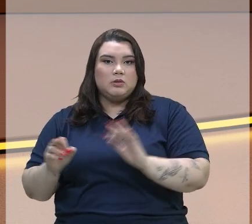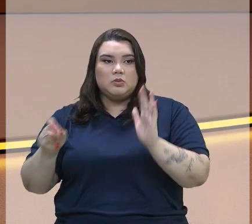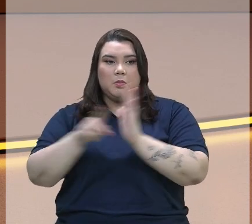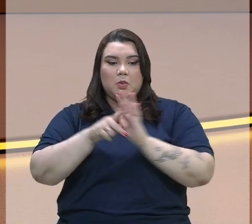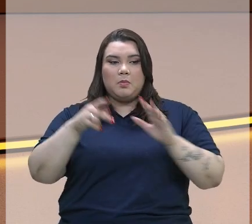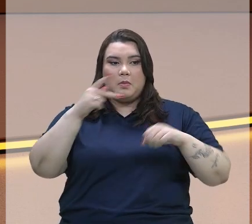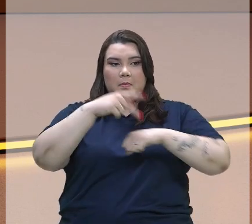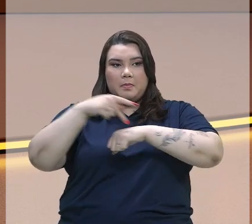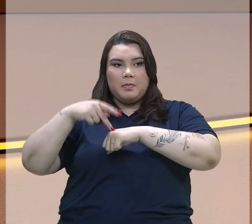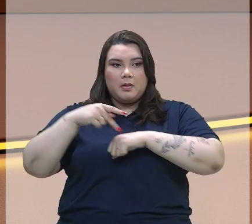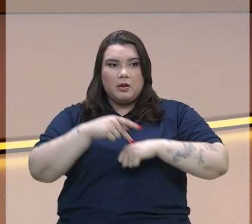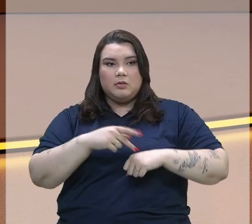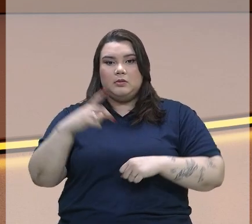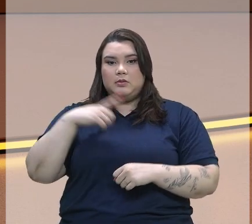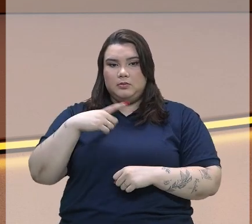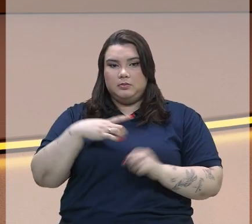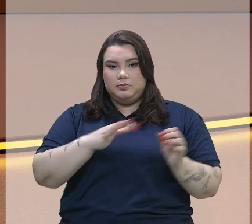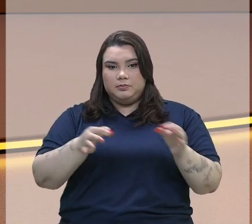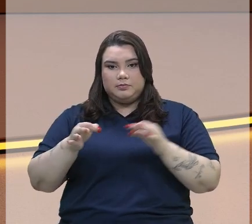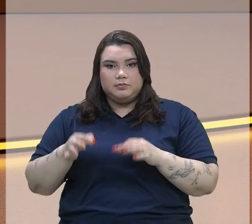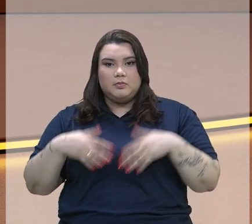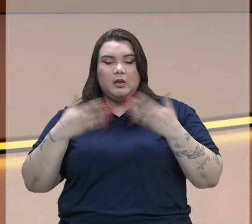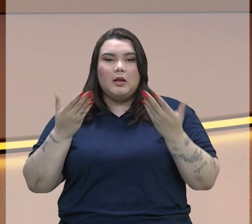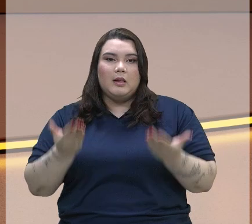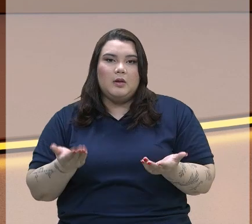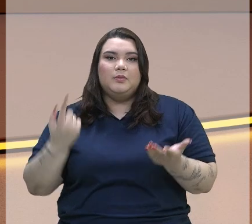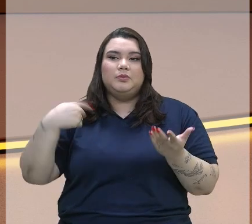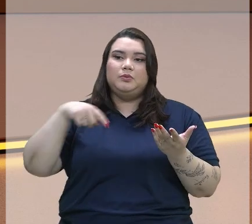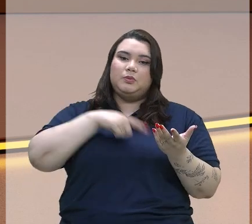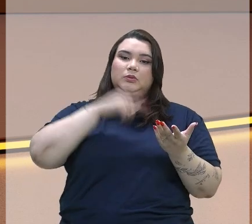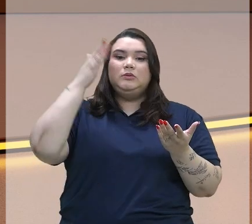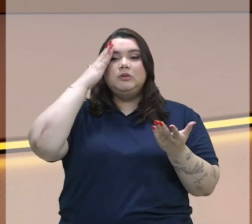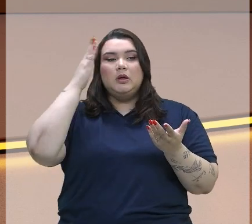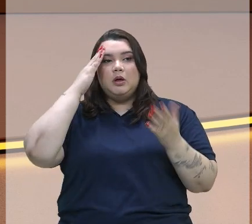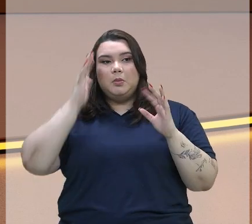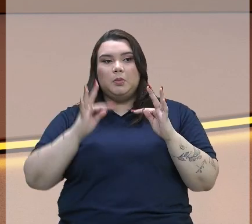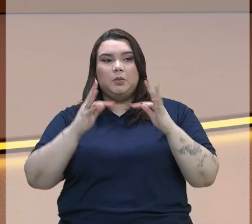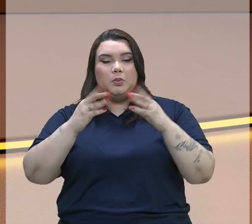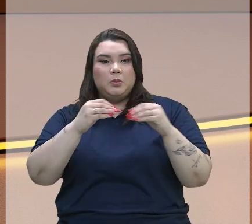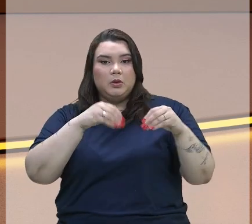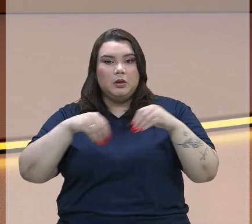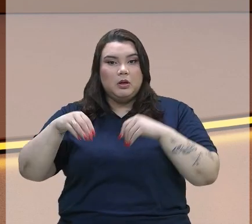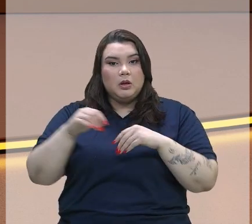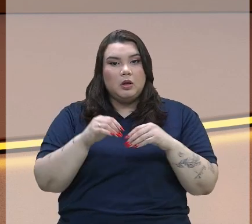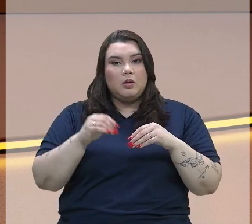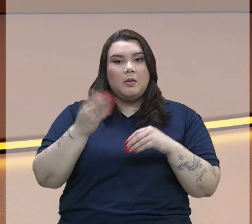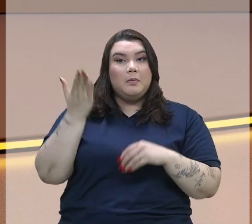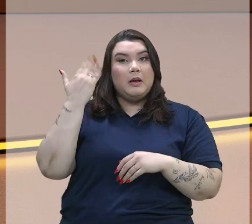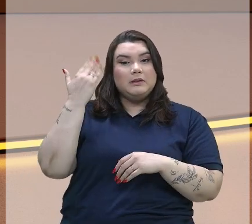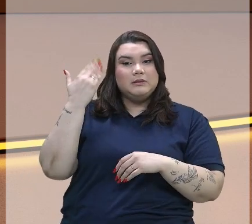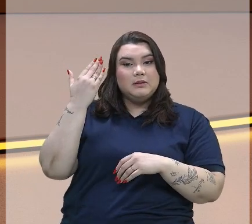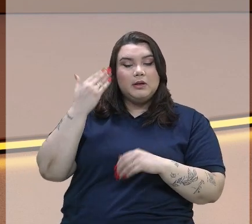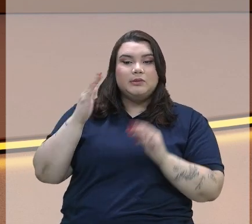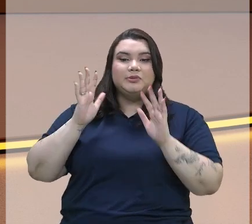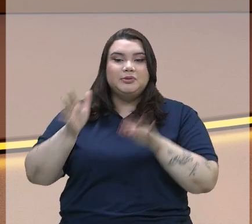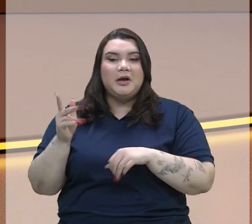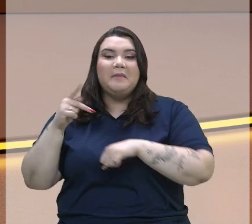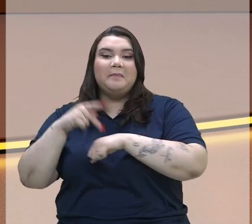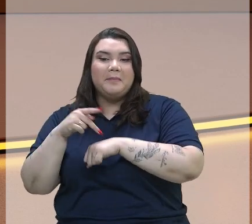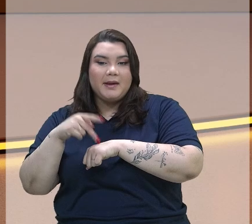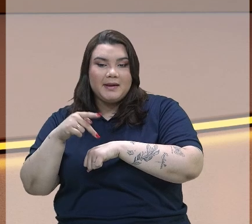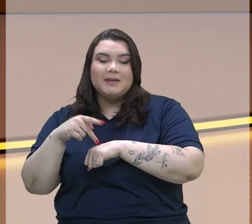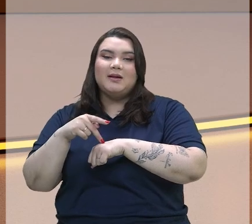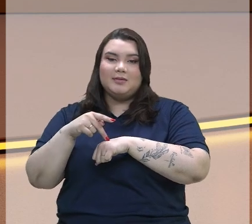e teremos o solo. Então, não é exagero dizer que todo solo um dia já foi uma rocha,